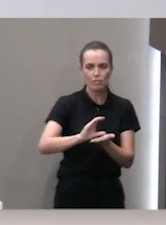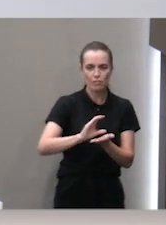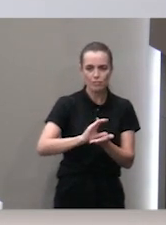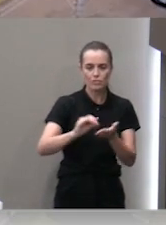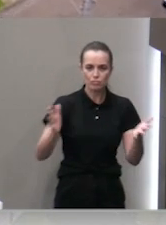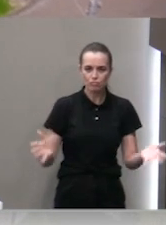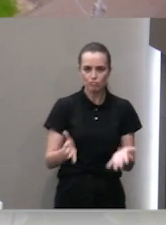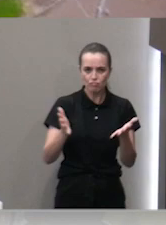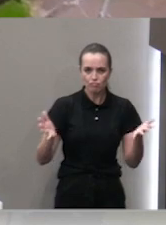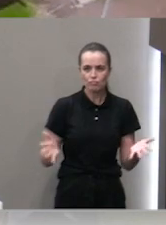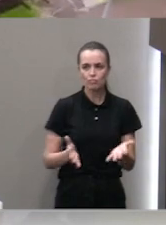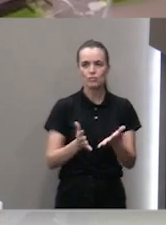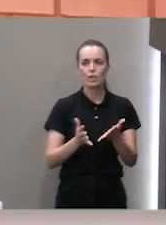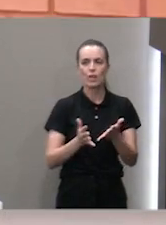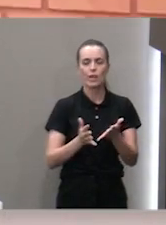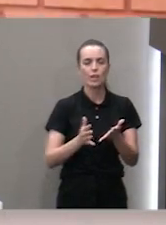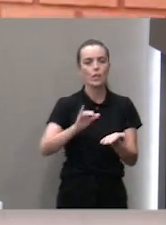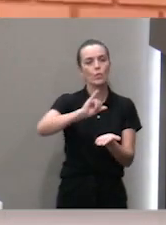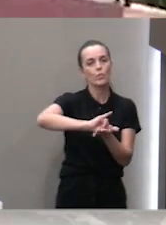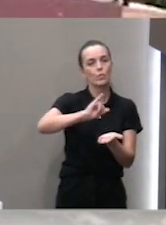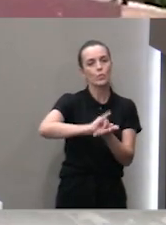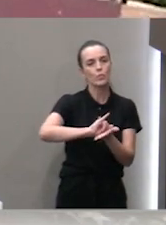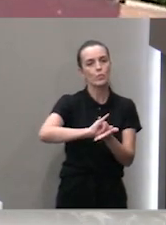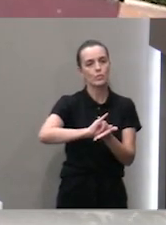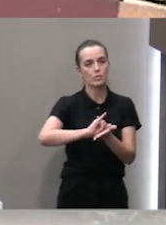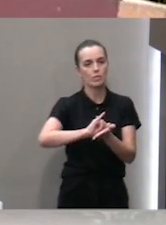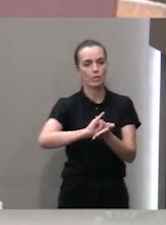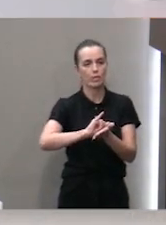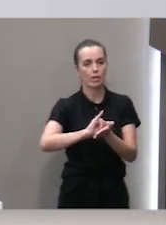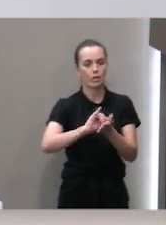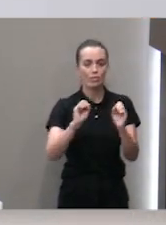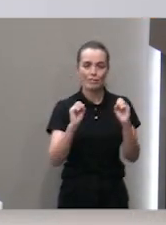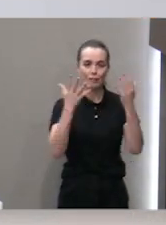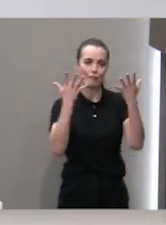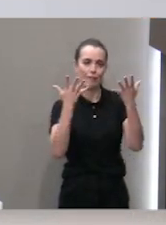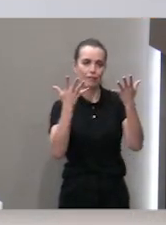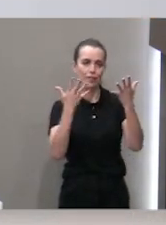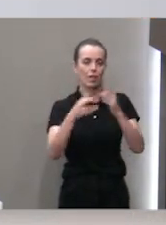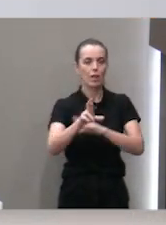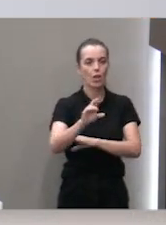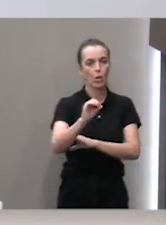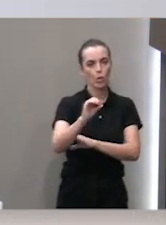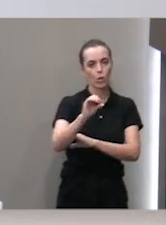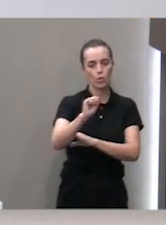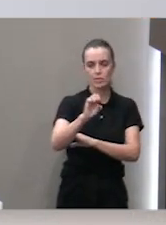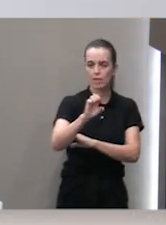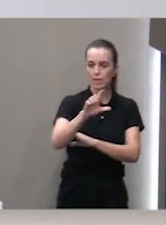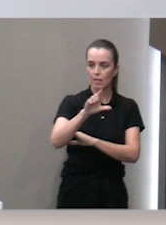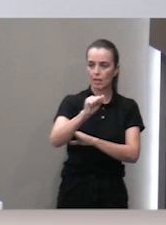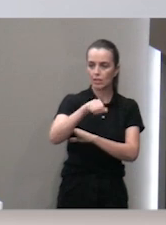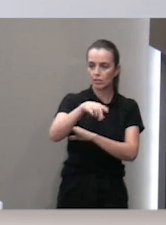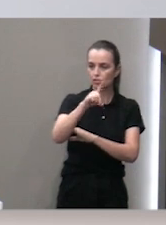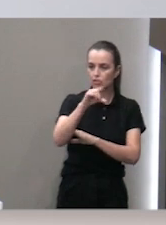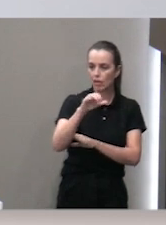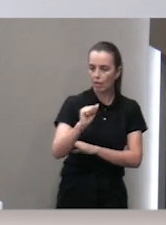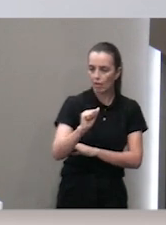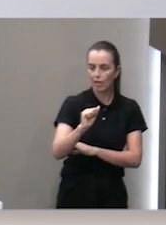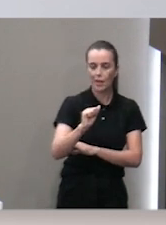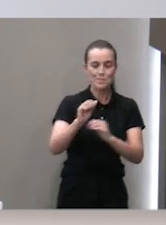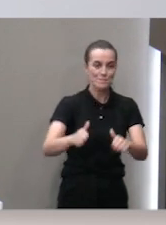de Eventos da Petrópolis, Roselândia e Jardim América para melhor atendê-los. Parabéns, Simpasso! Além